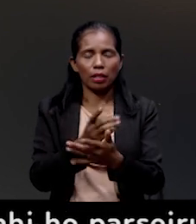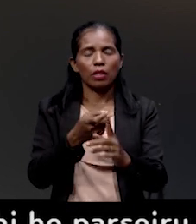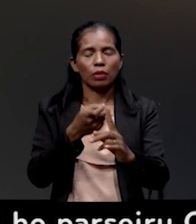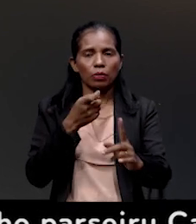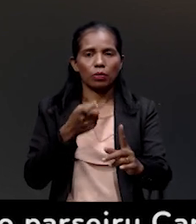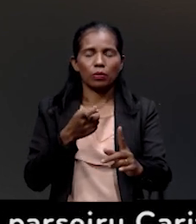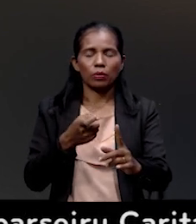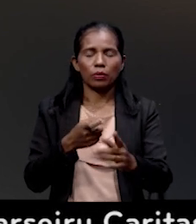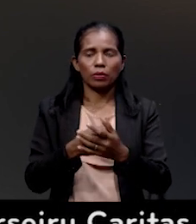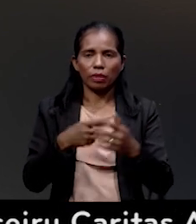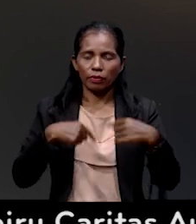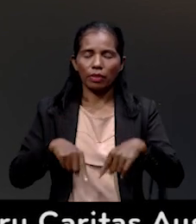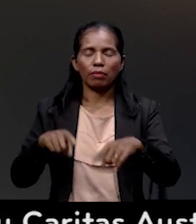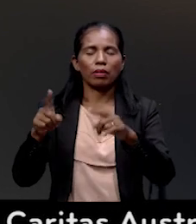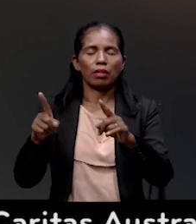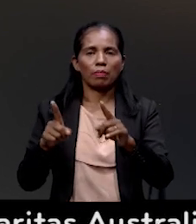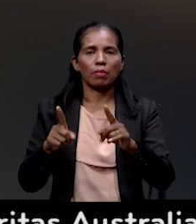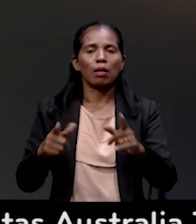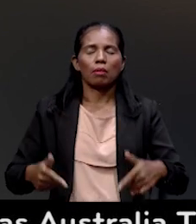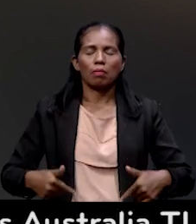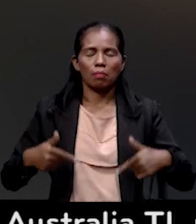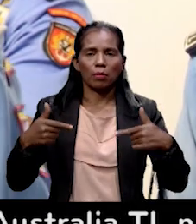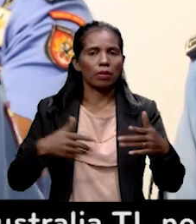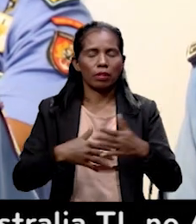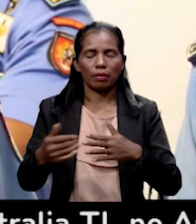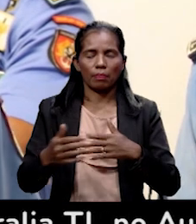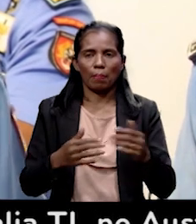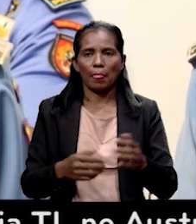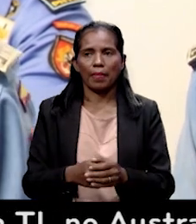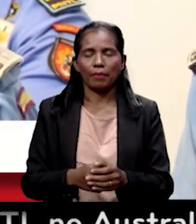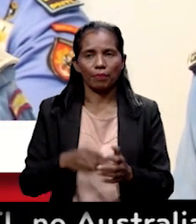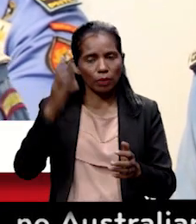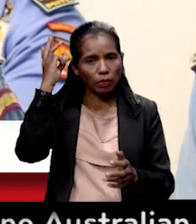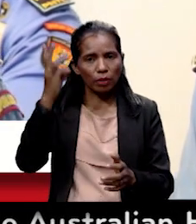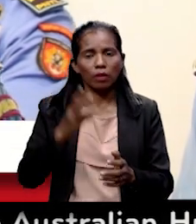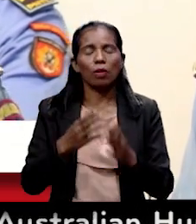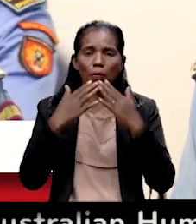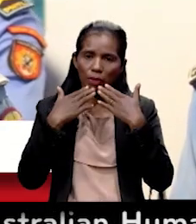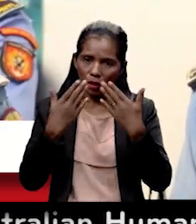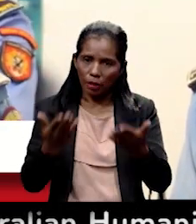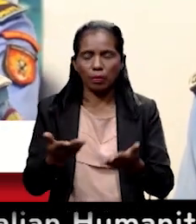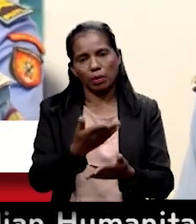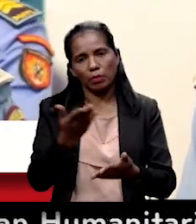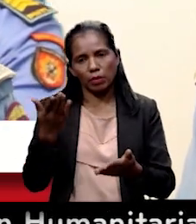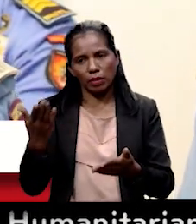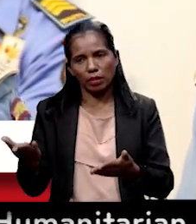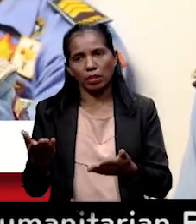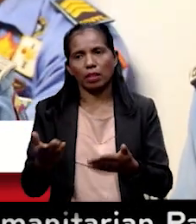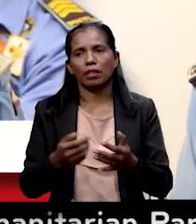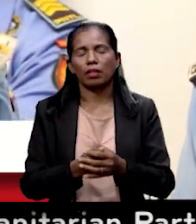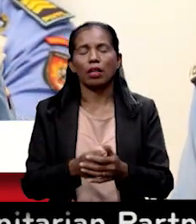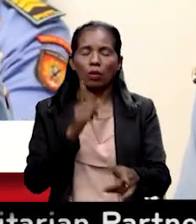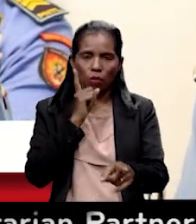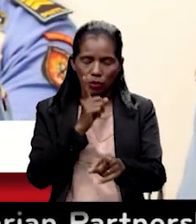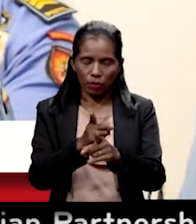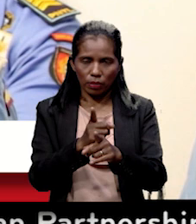institusang no filaona ba vida civil. Obrigado, vai te voce na preocupação, o cara que tu dihas ne loos do ne é mane uluk